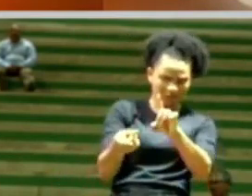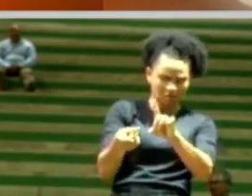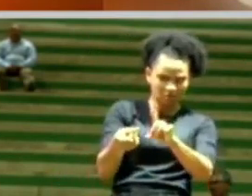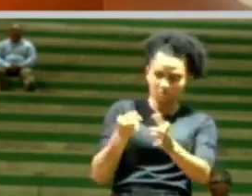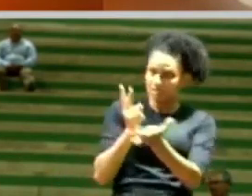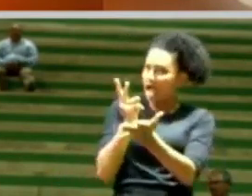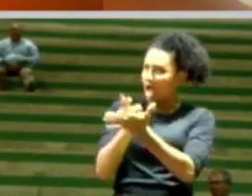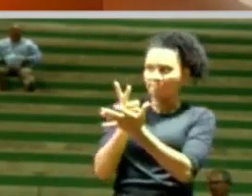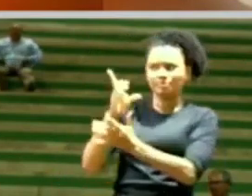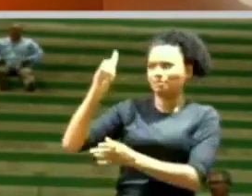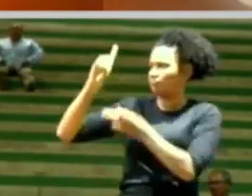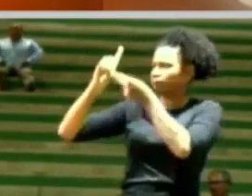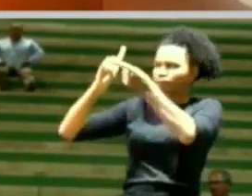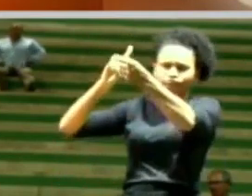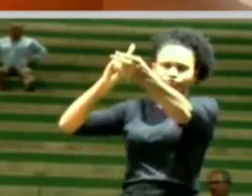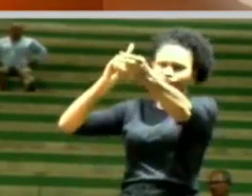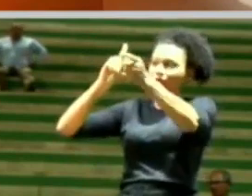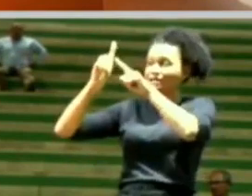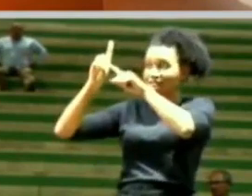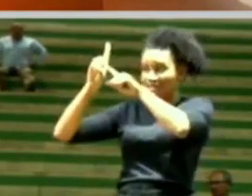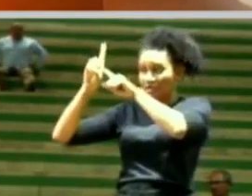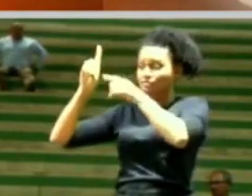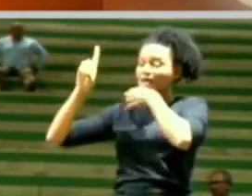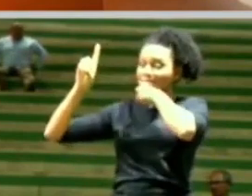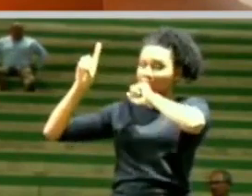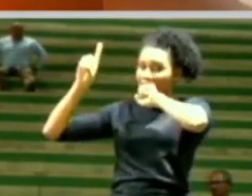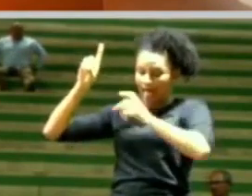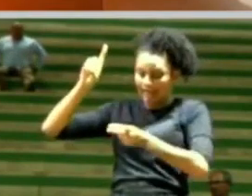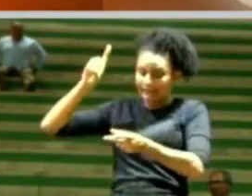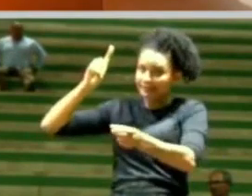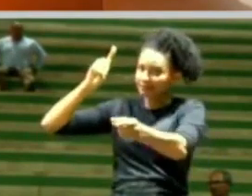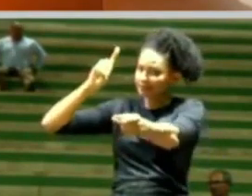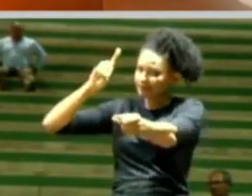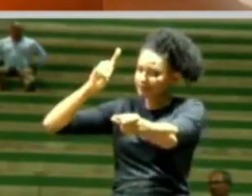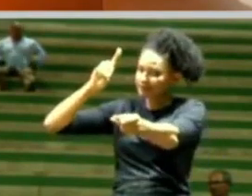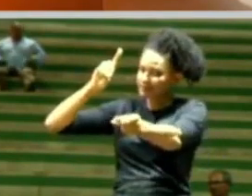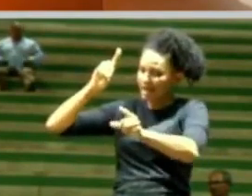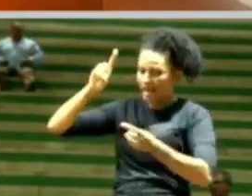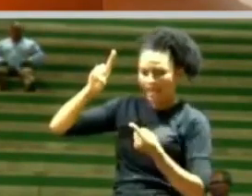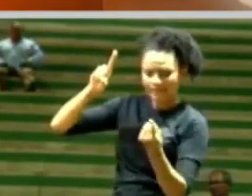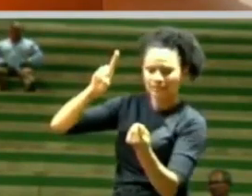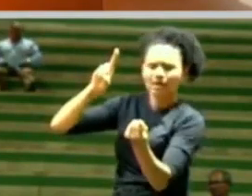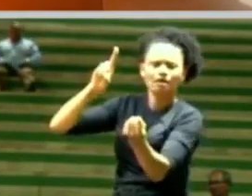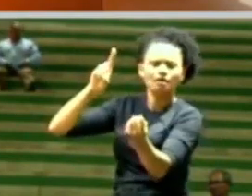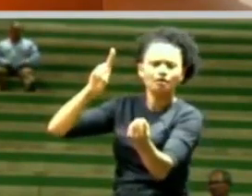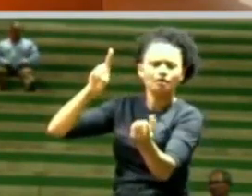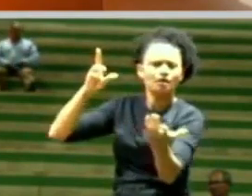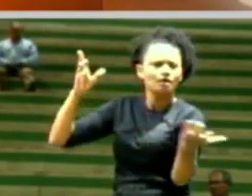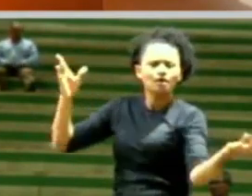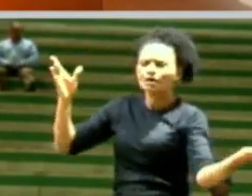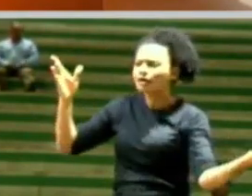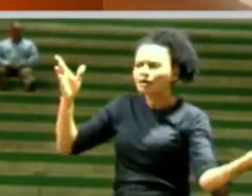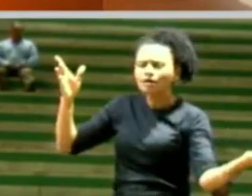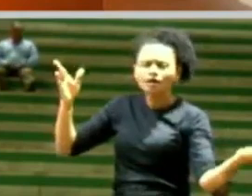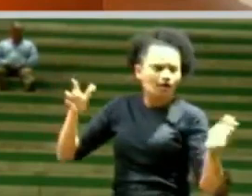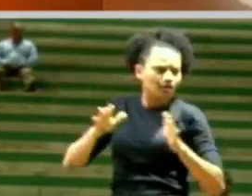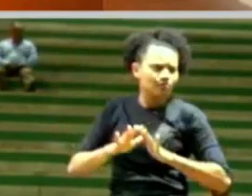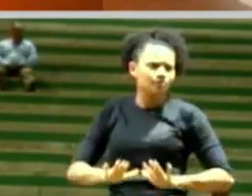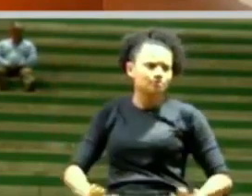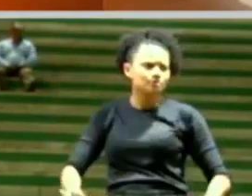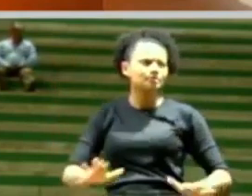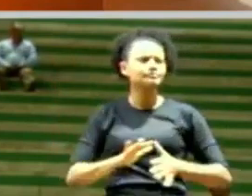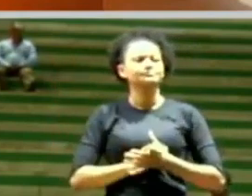Deus. Ele é pai dela. Ela é filha dele. Tá, e aí? E aí que é isso?